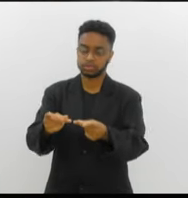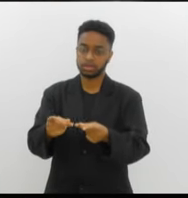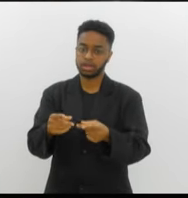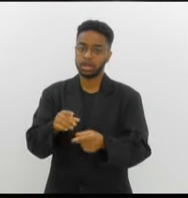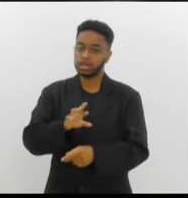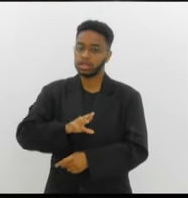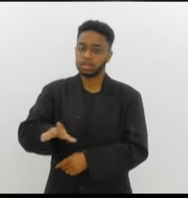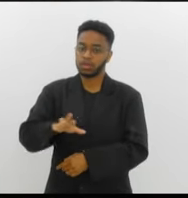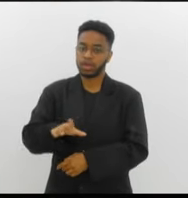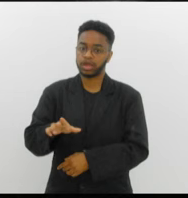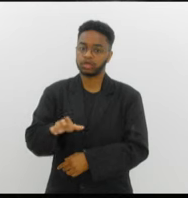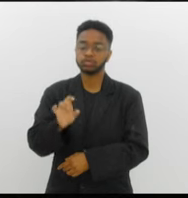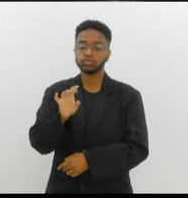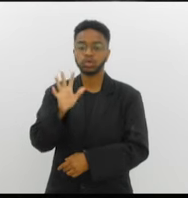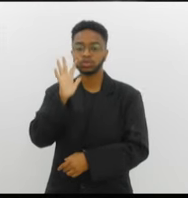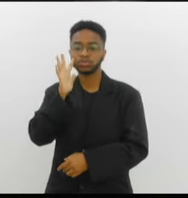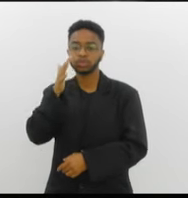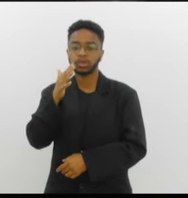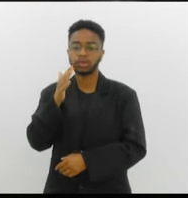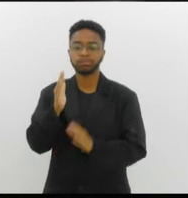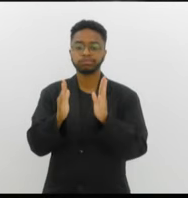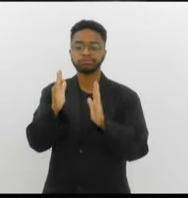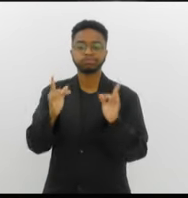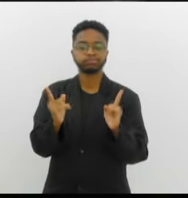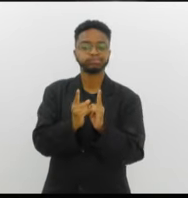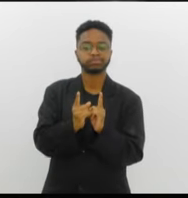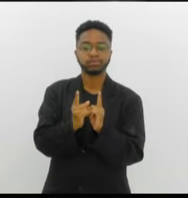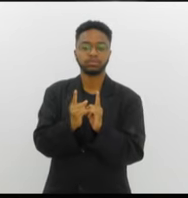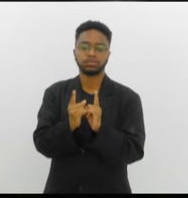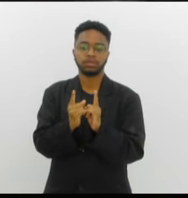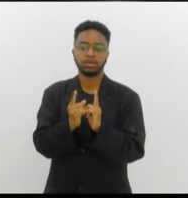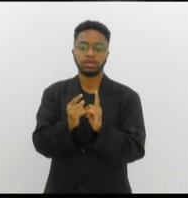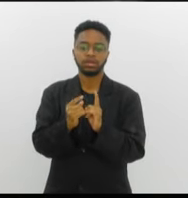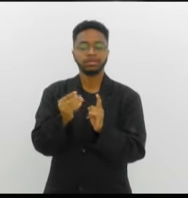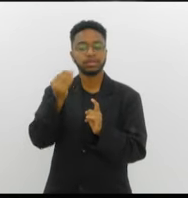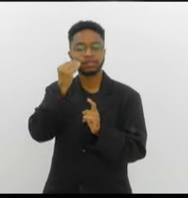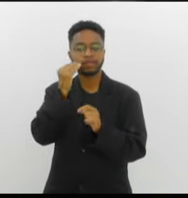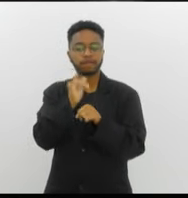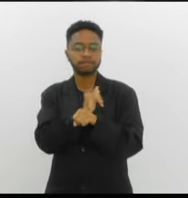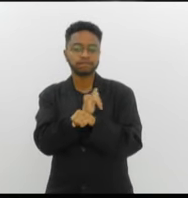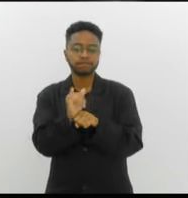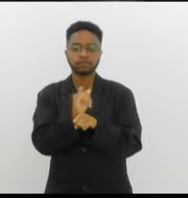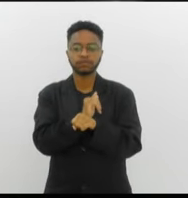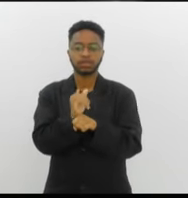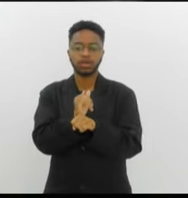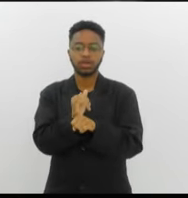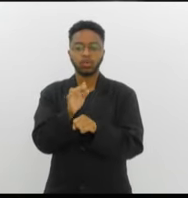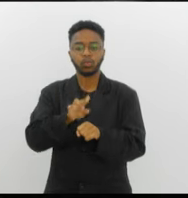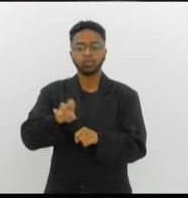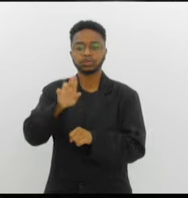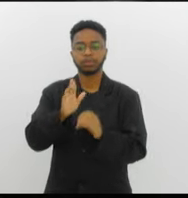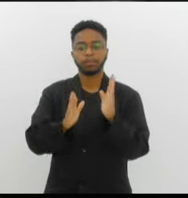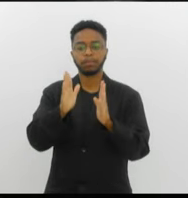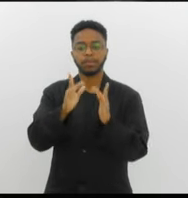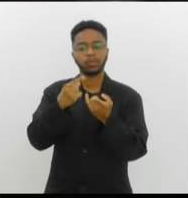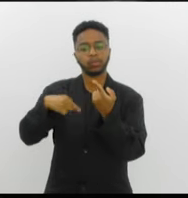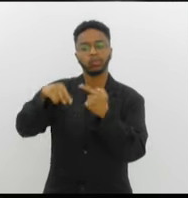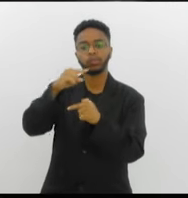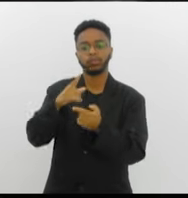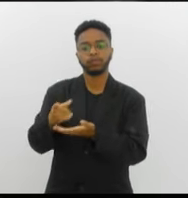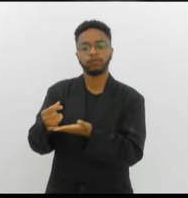não soluções a conta-gota usando os regimes de recuperação